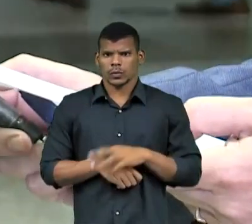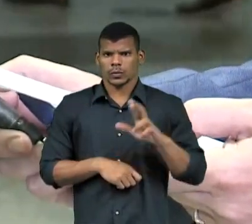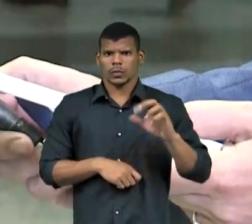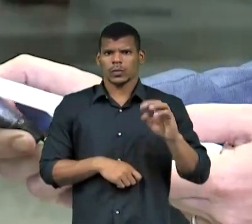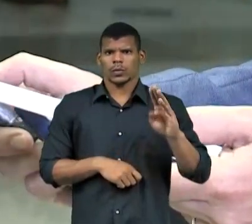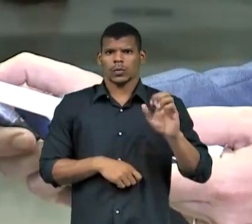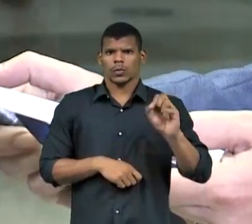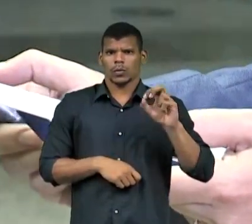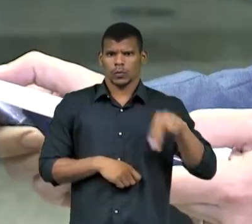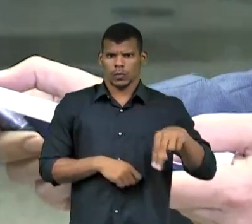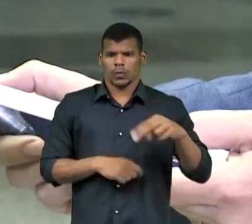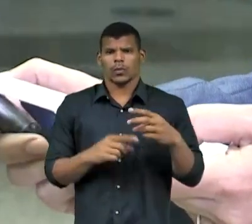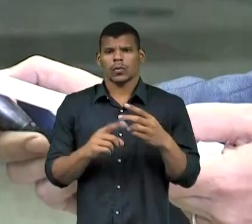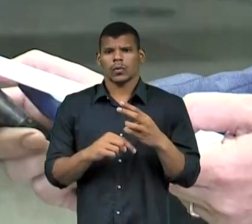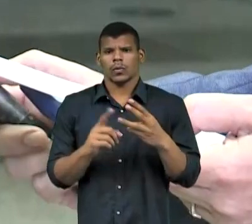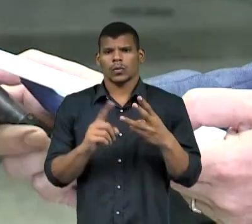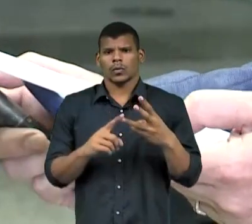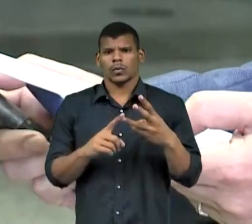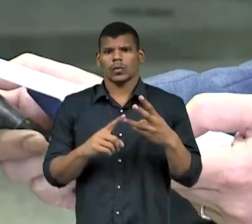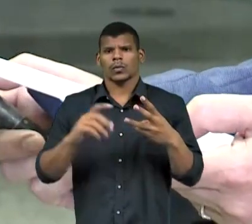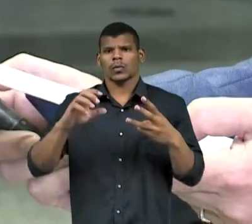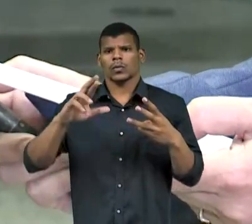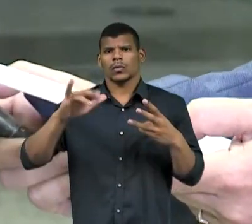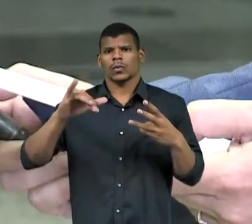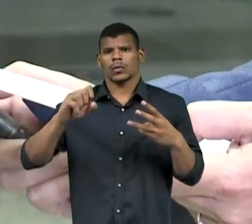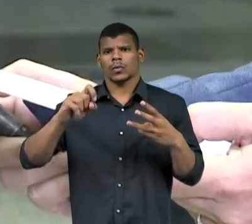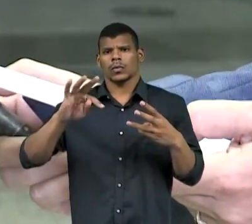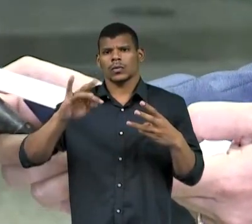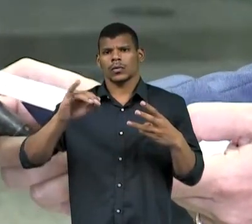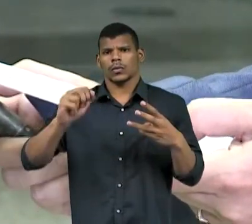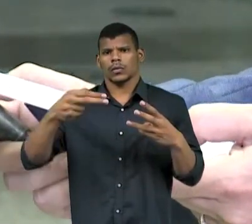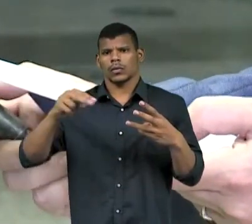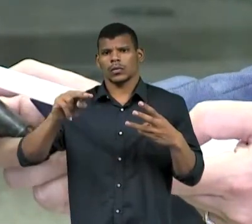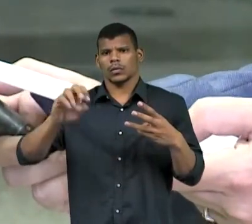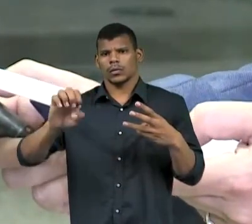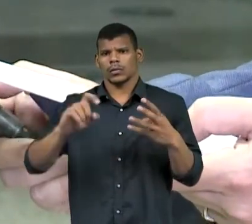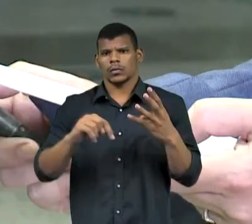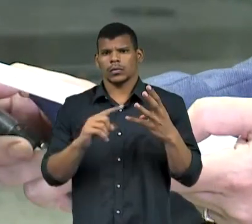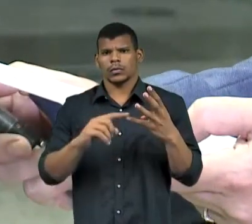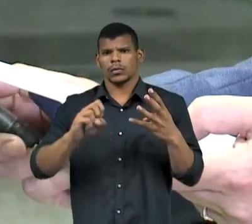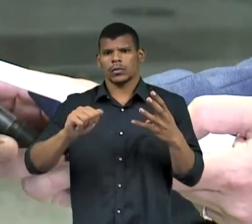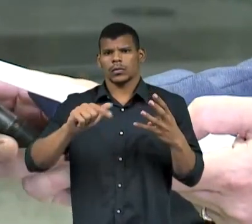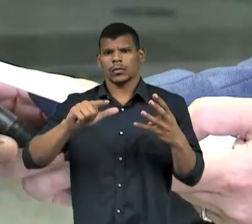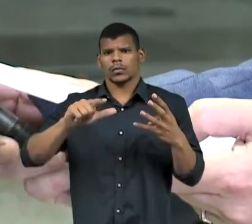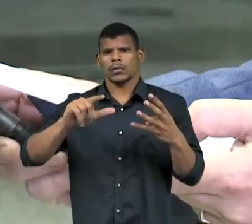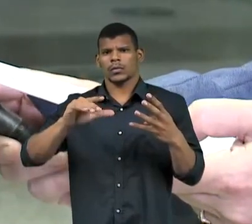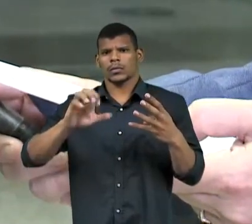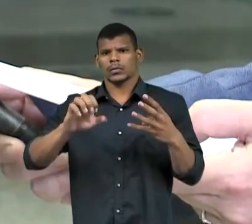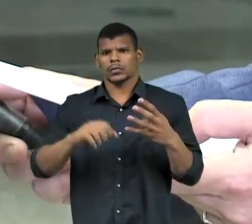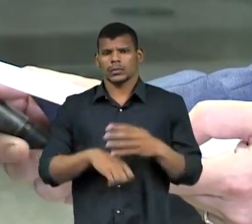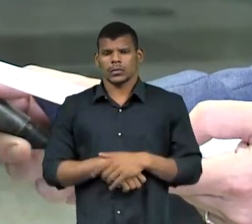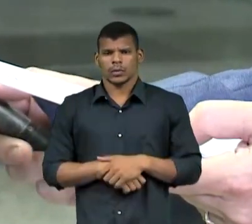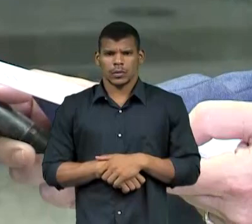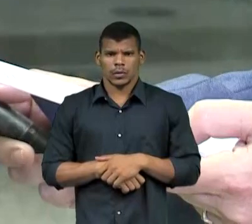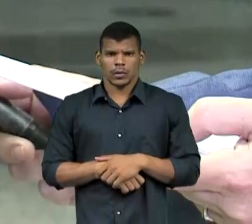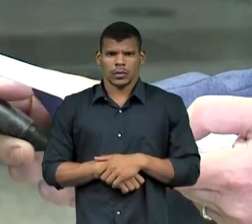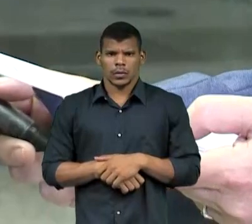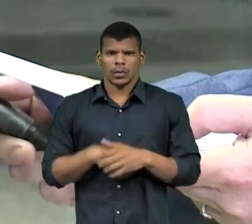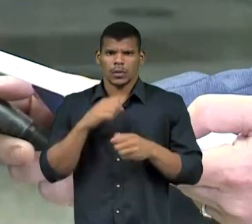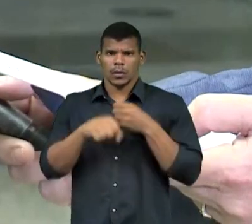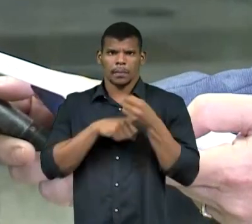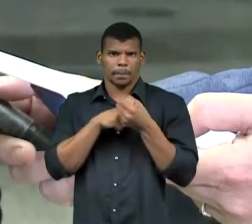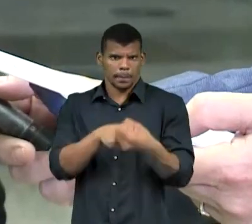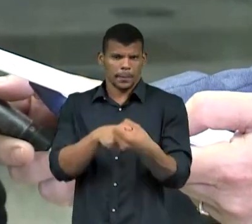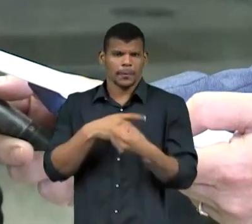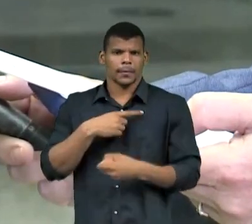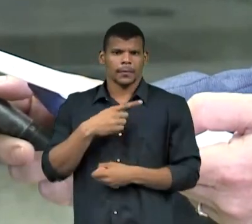da doutora Cristiane Leitão, da Salce, né, na pessoa do Luiz Edson, sempre apoiando, e